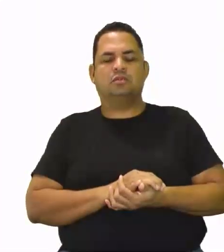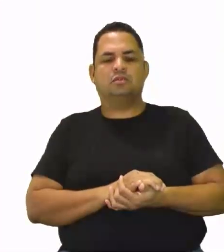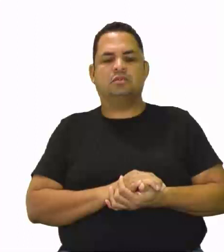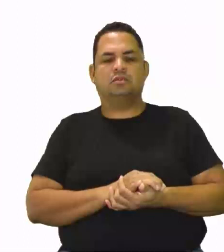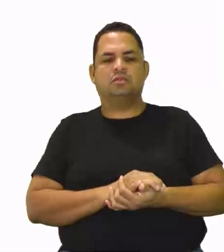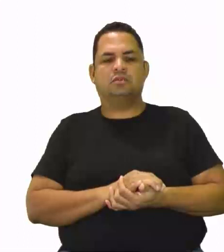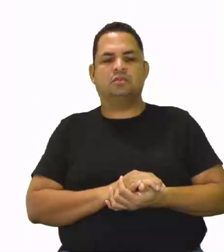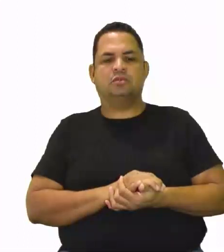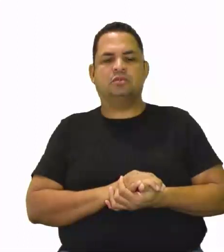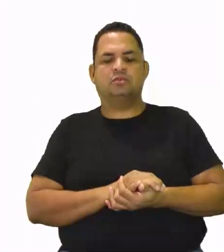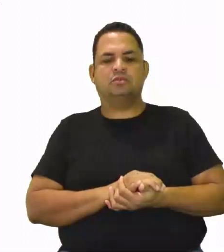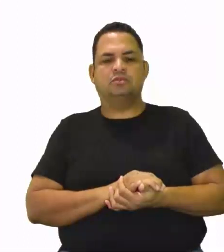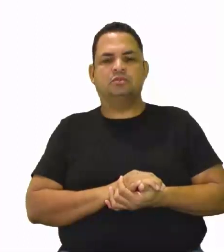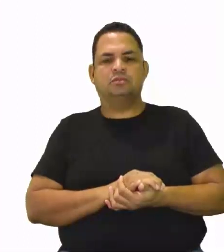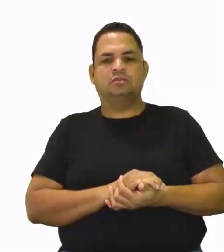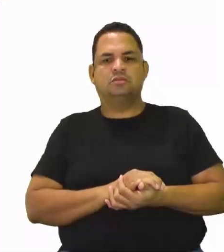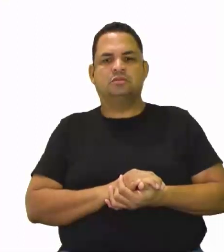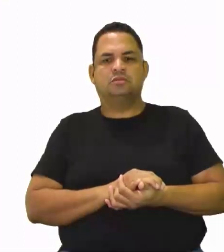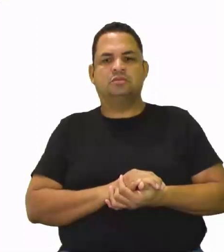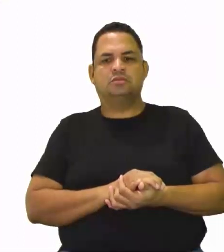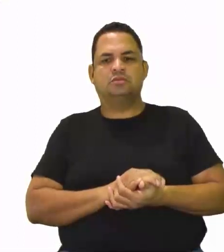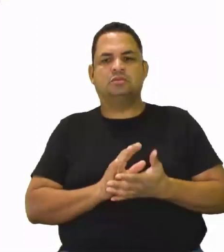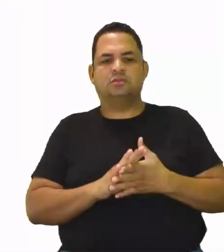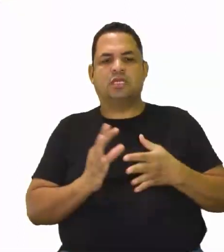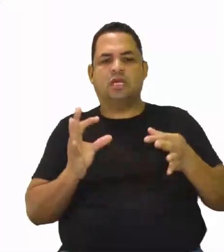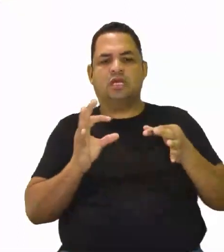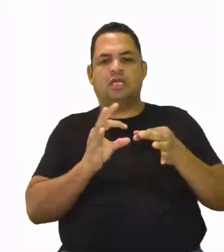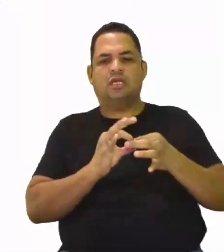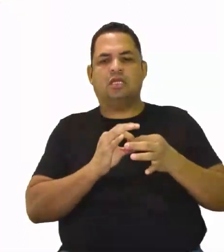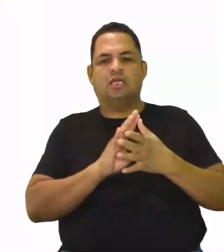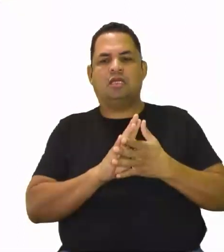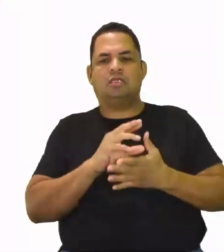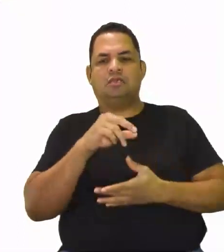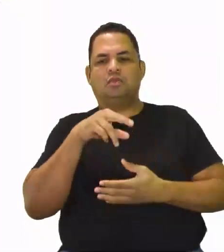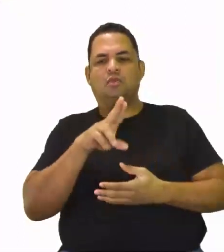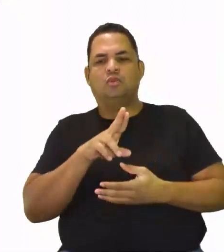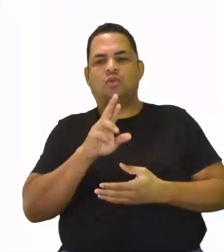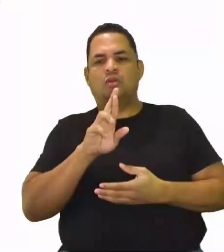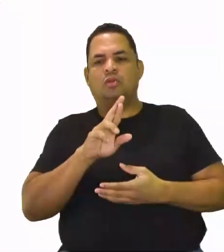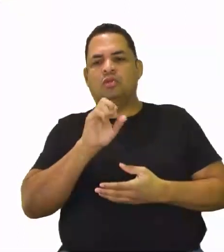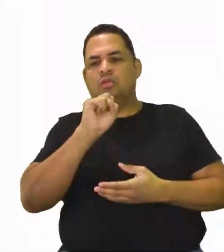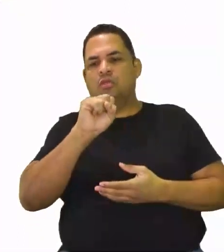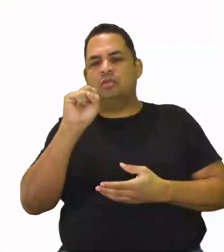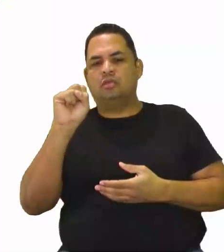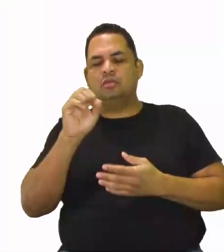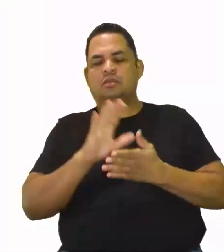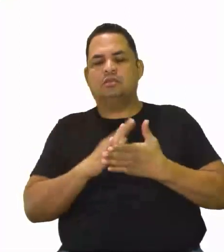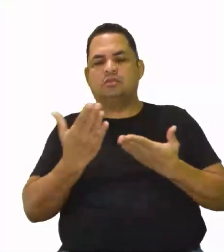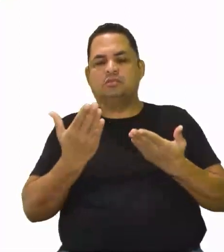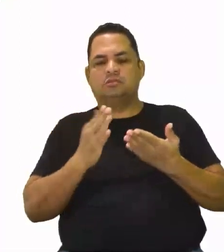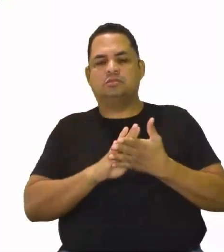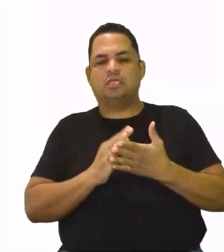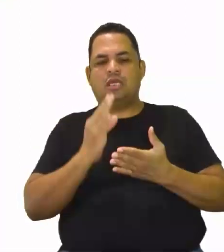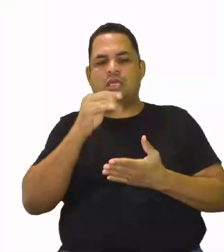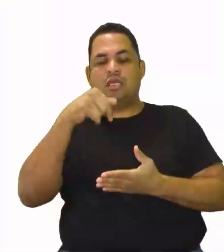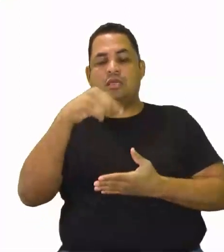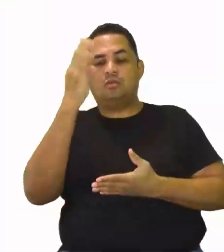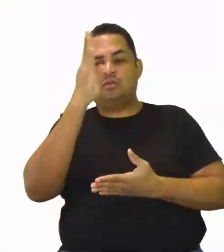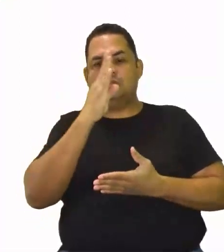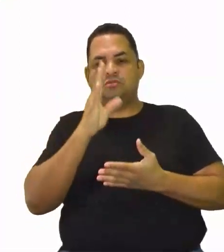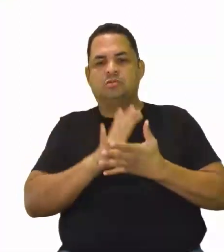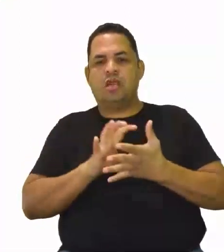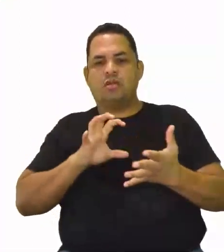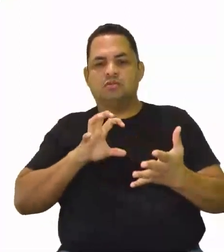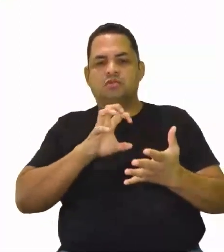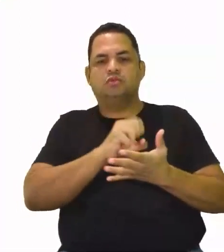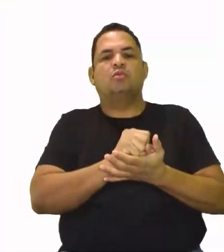comunistas que estariam ligados à União Soviética, queriam dar um golpe no Brasil para tomar o poder. Sempre